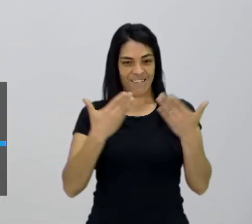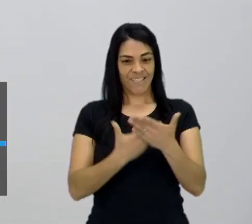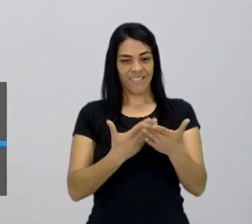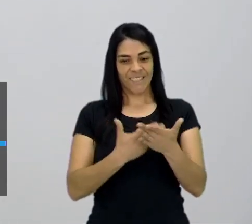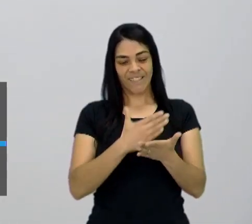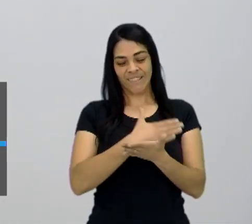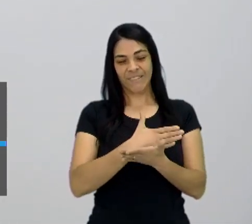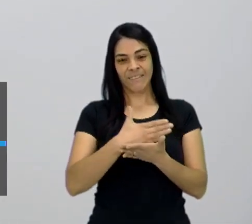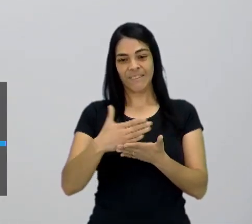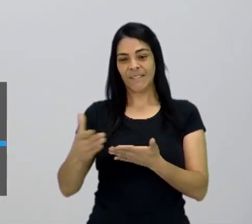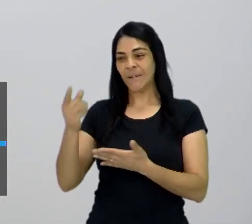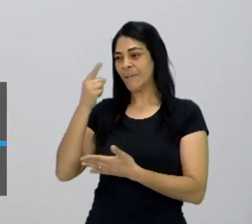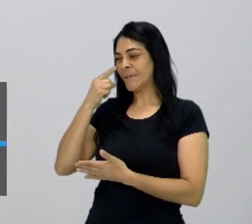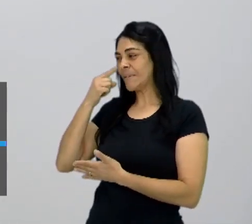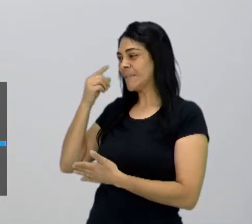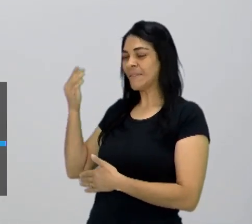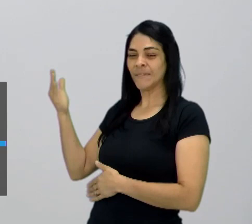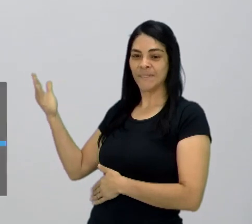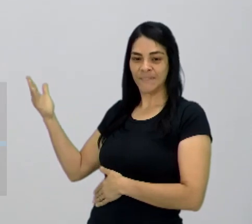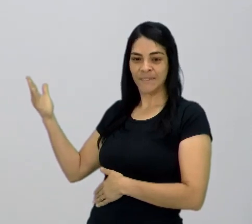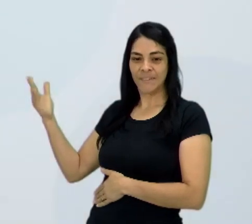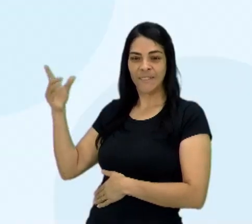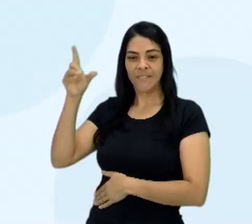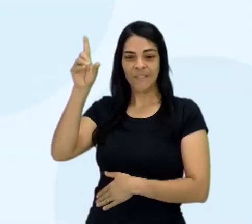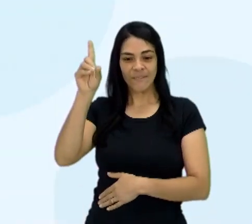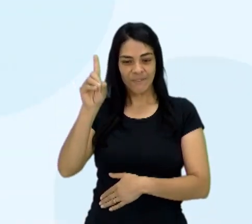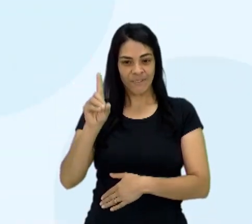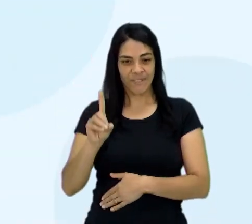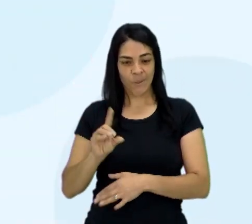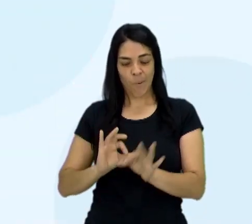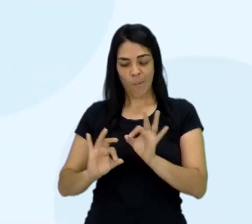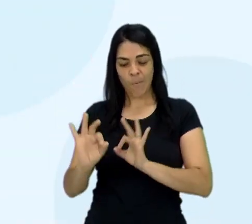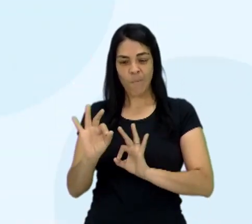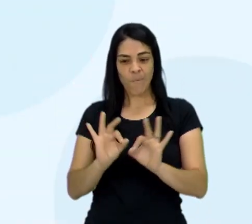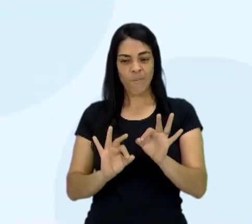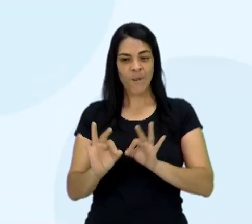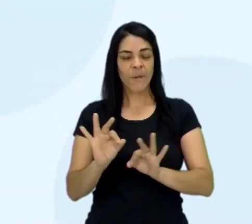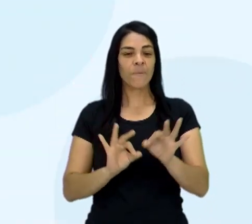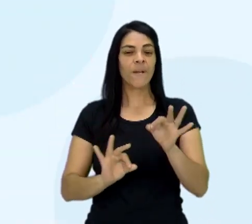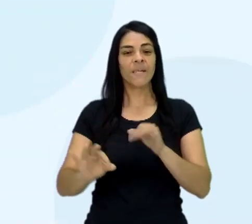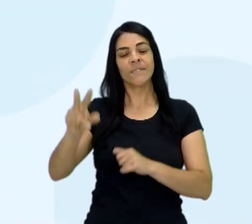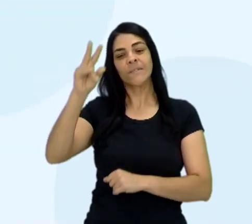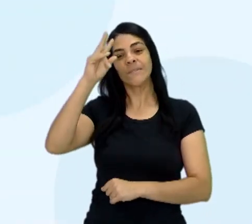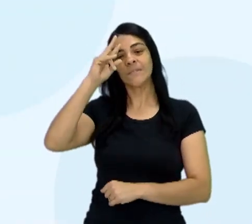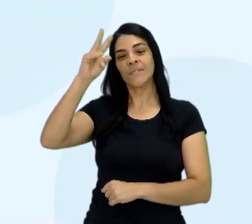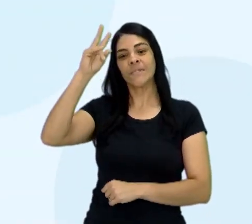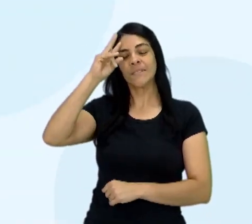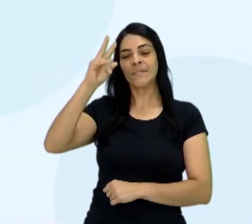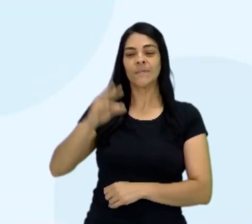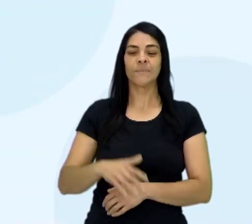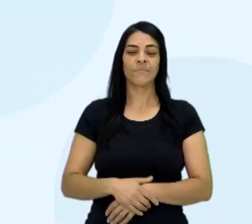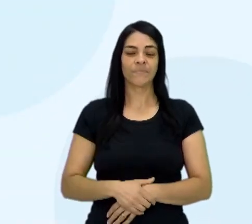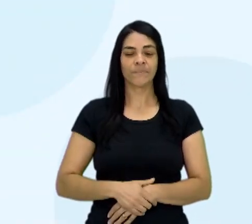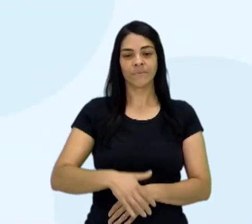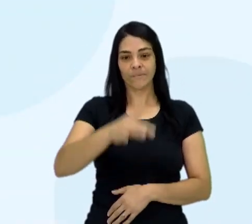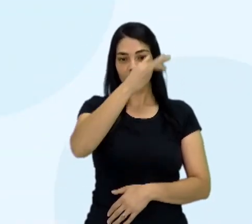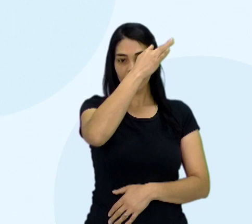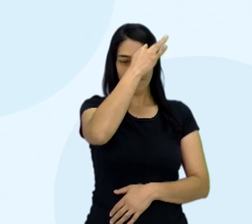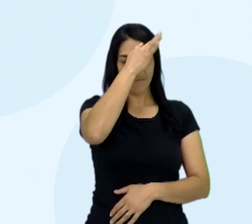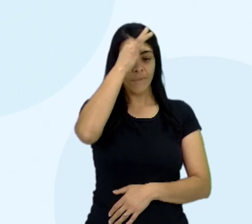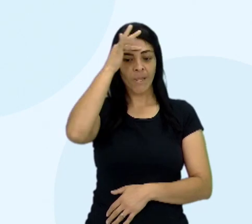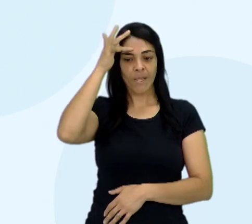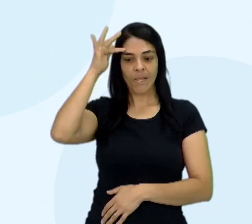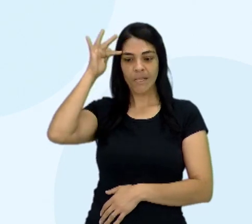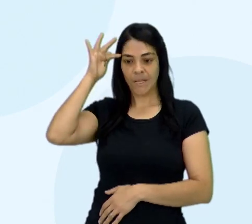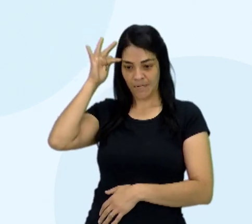para nossa telinha, para vocês, nosso diretor tá projetando aí um pouco de história, ó. Tales de Mileto. Tales é o nome de